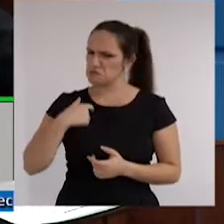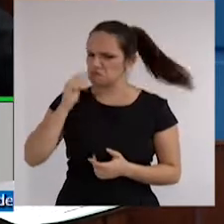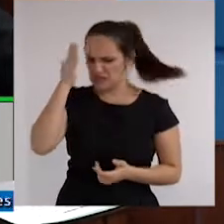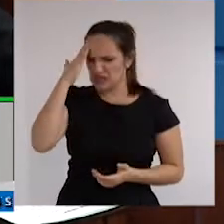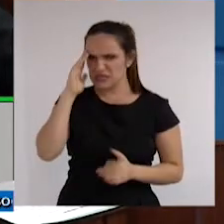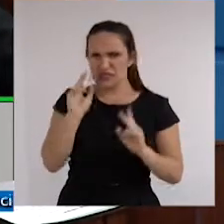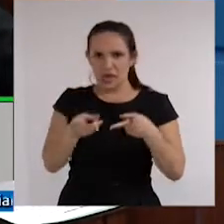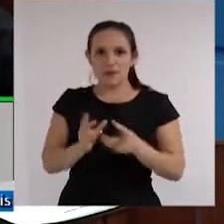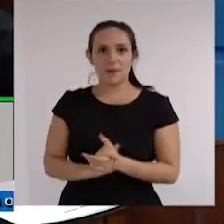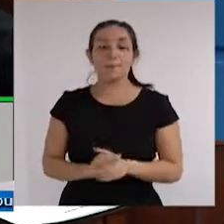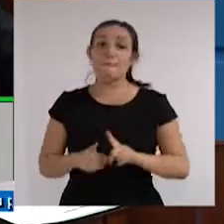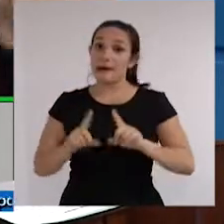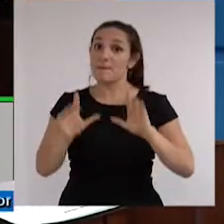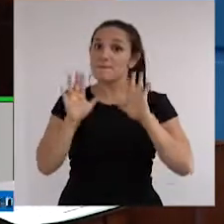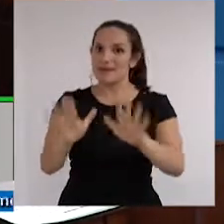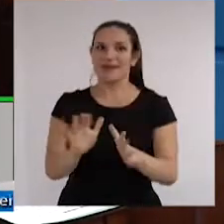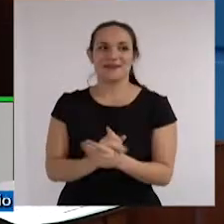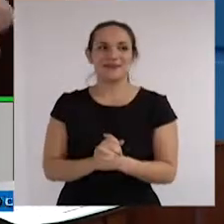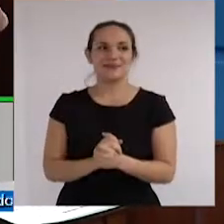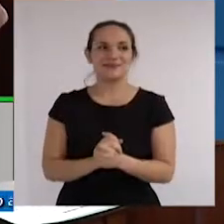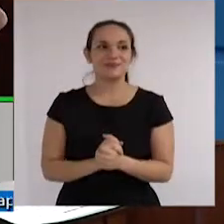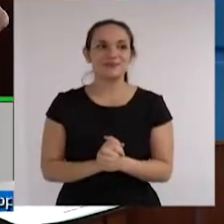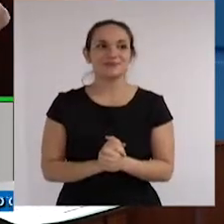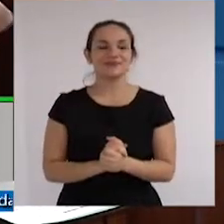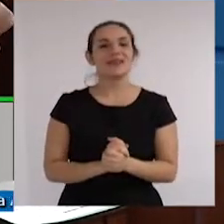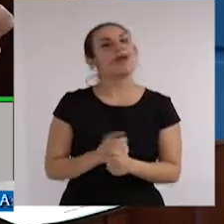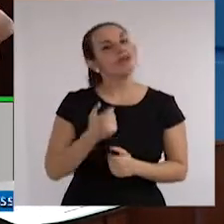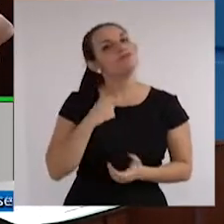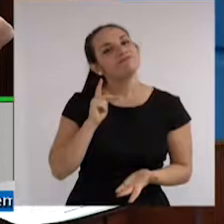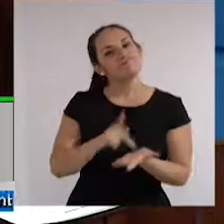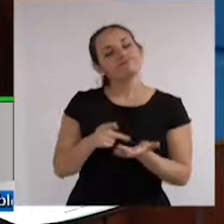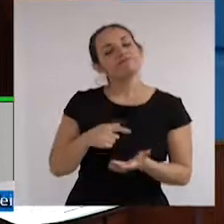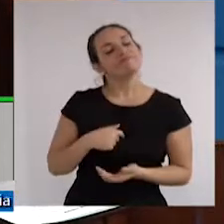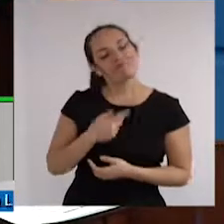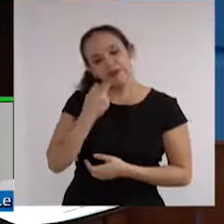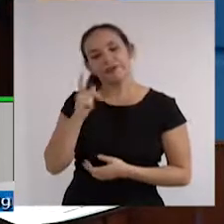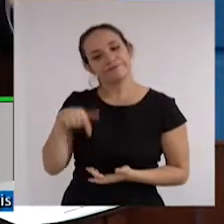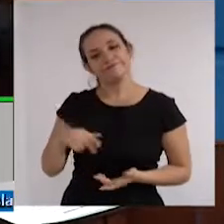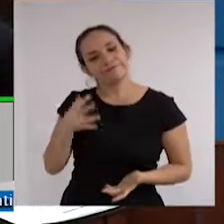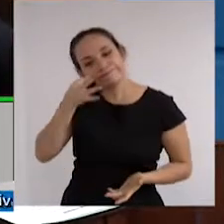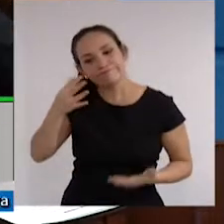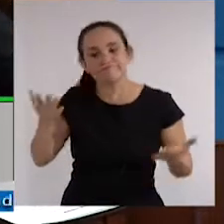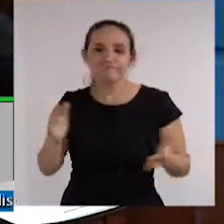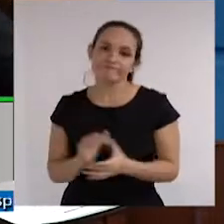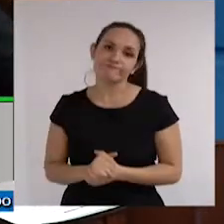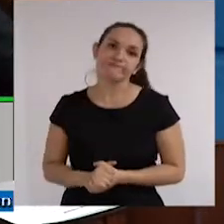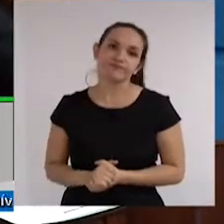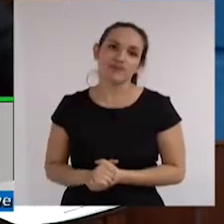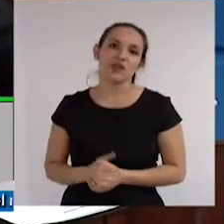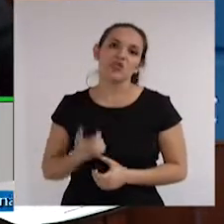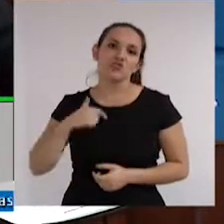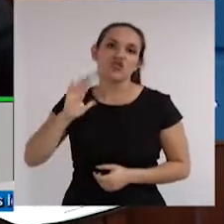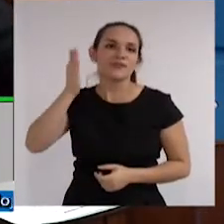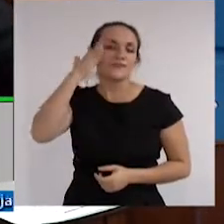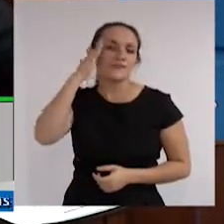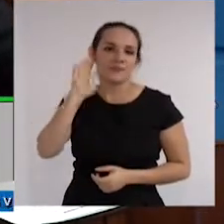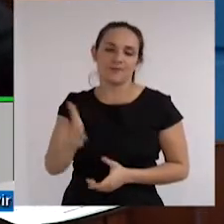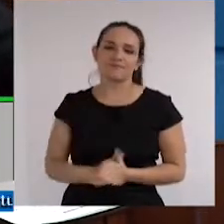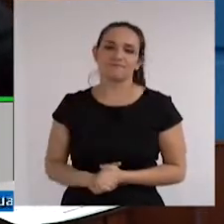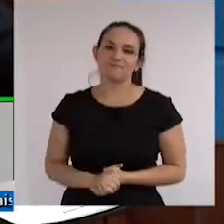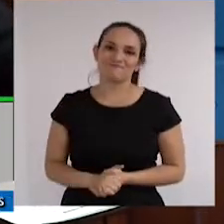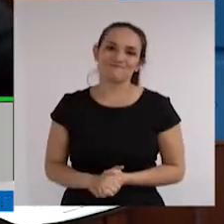mas pela comprovação daquilo que a gente já